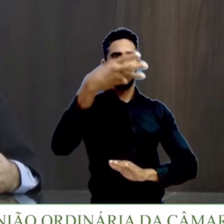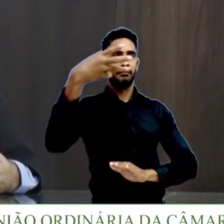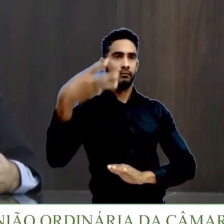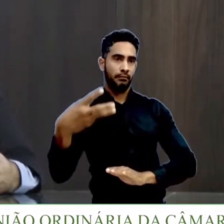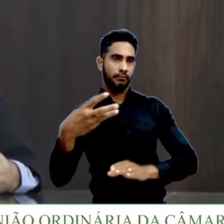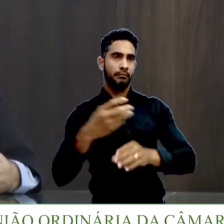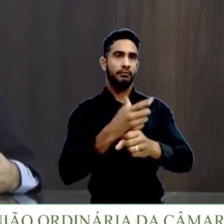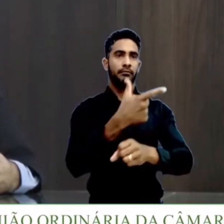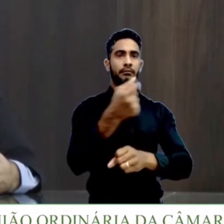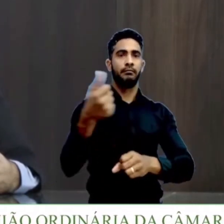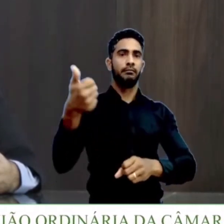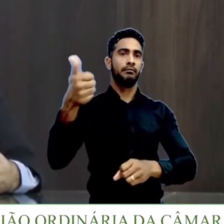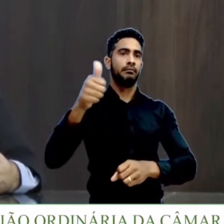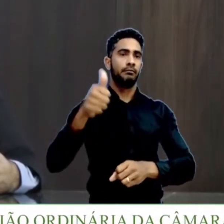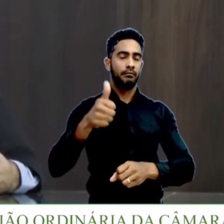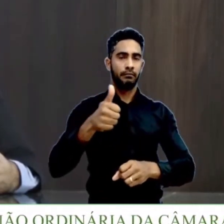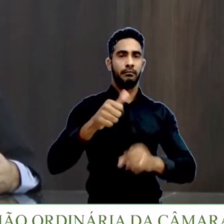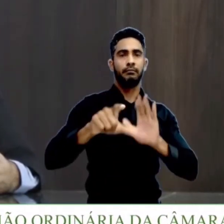1933/2011, Lei número